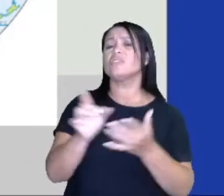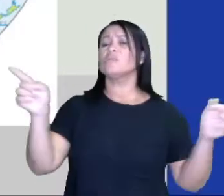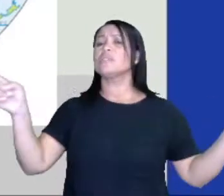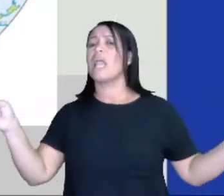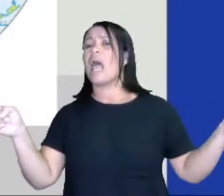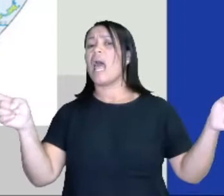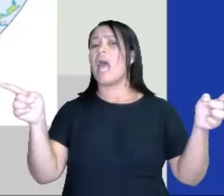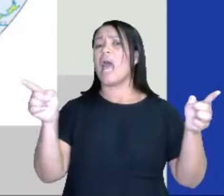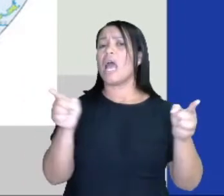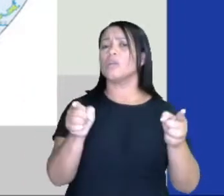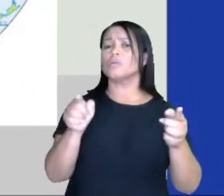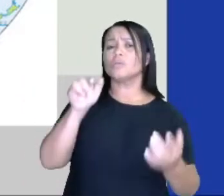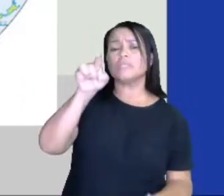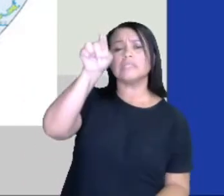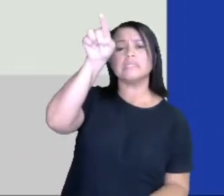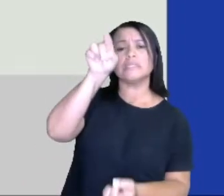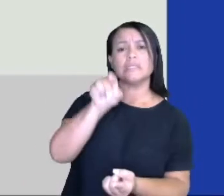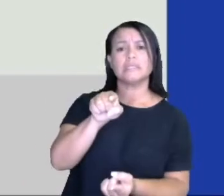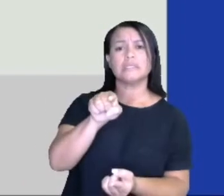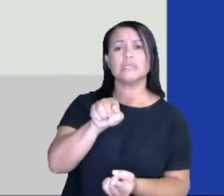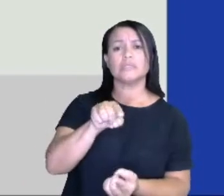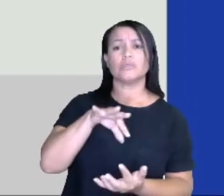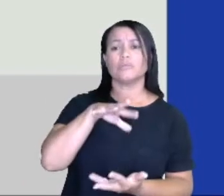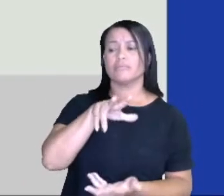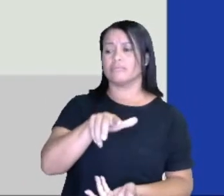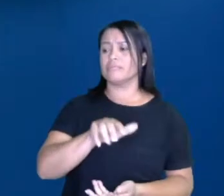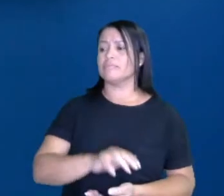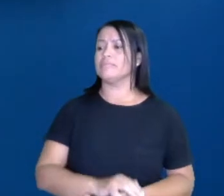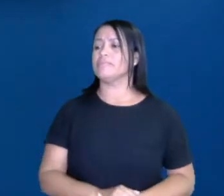toda a superfície do planeta Terra.